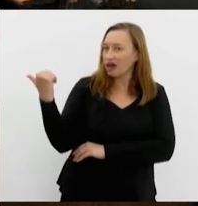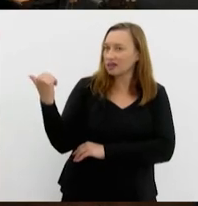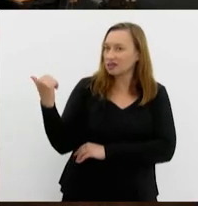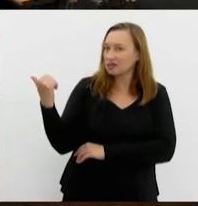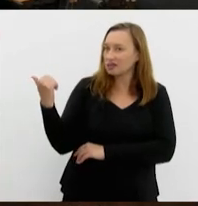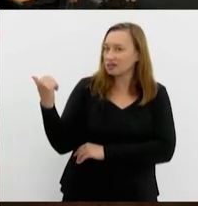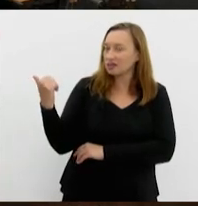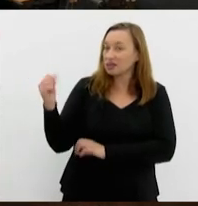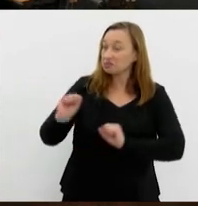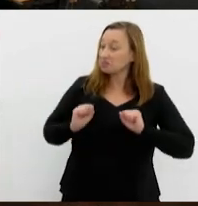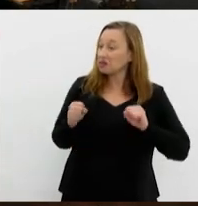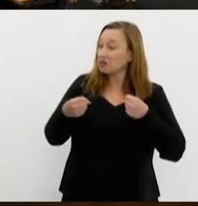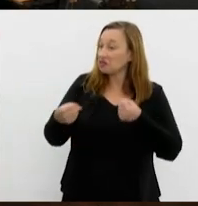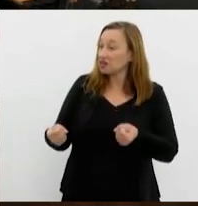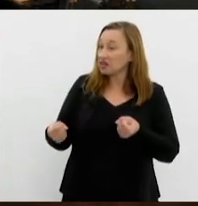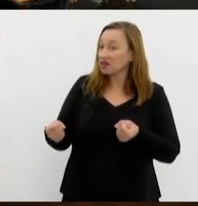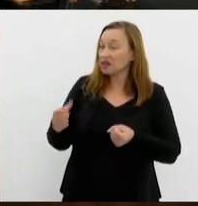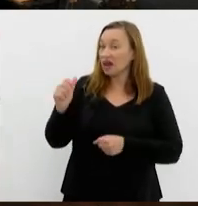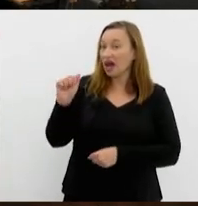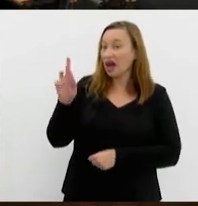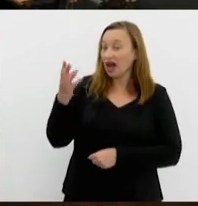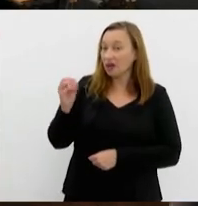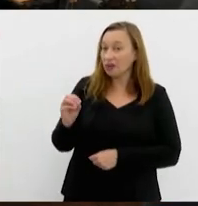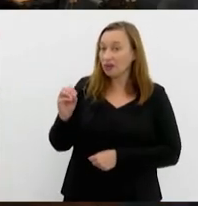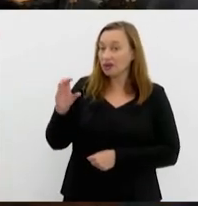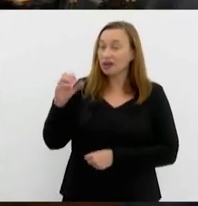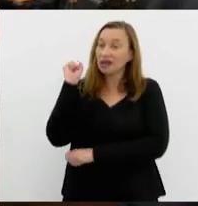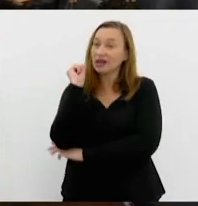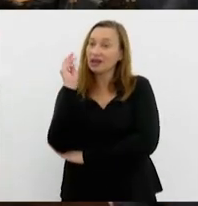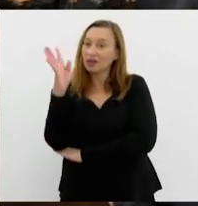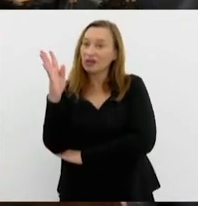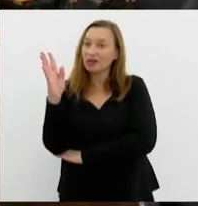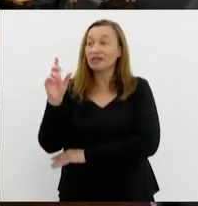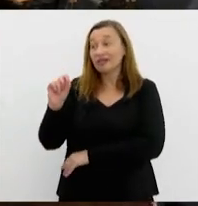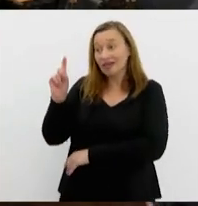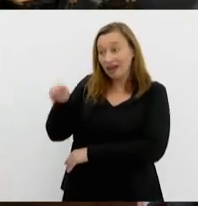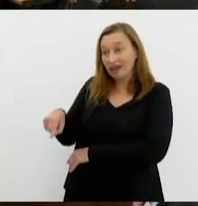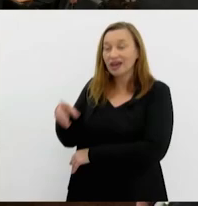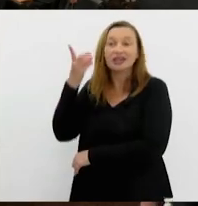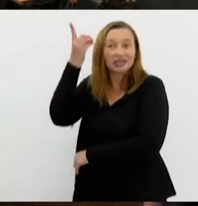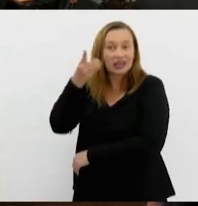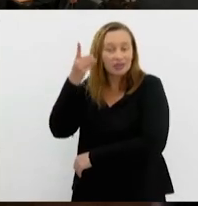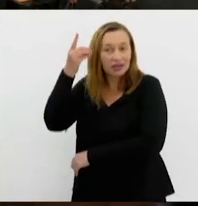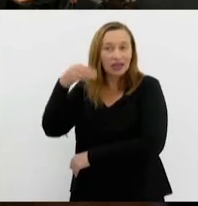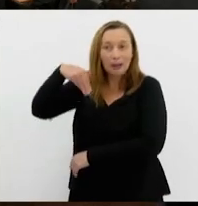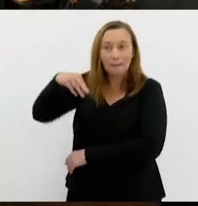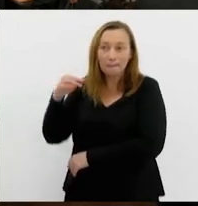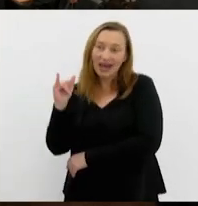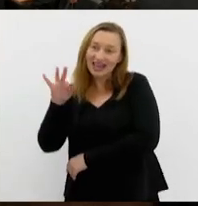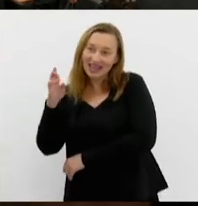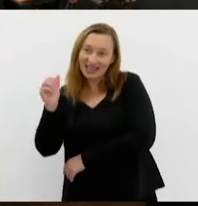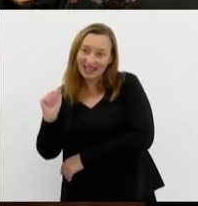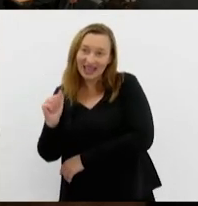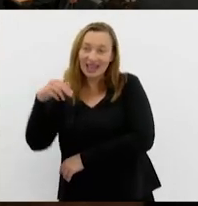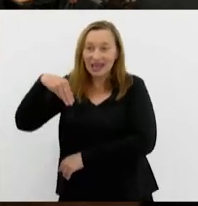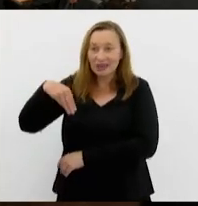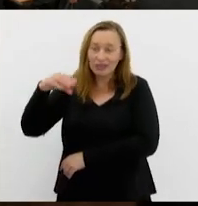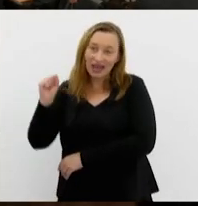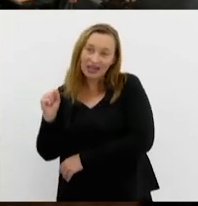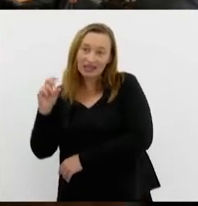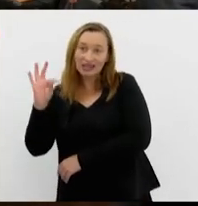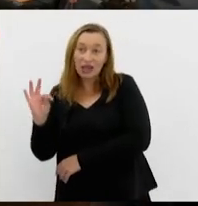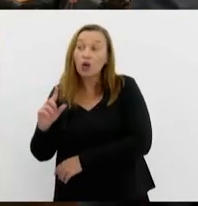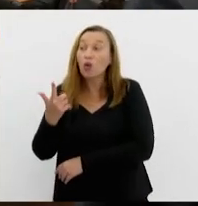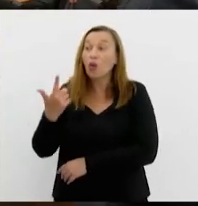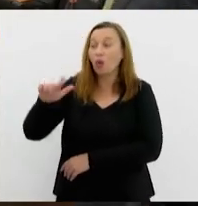das maiores defensoras da agroecologia, que é a deputada Marina do MST. Não está aqui um outro companheiro,